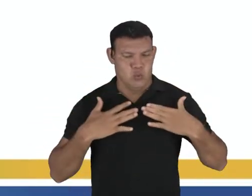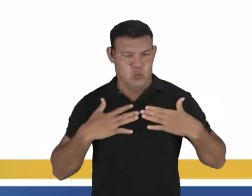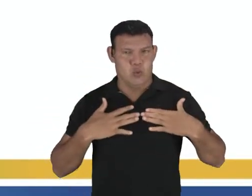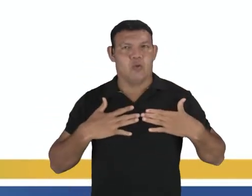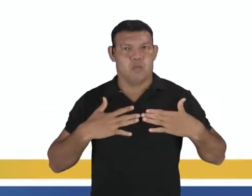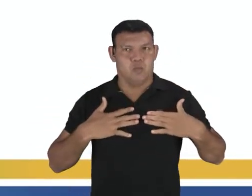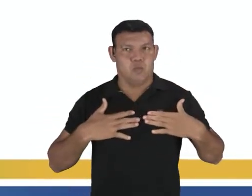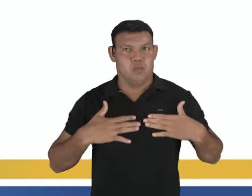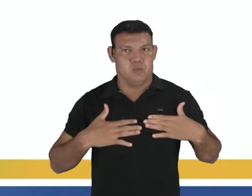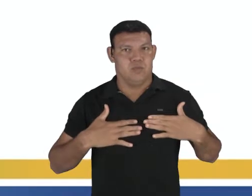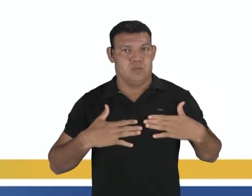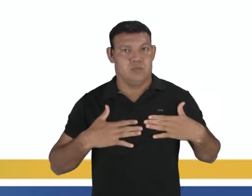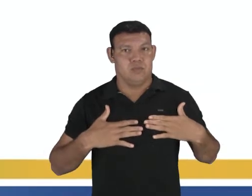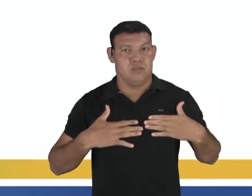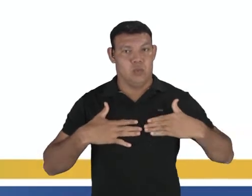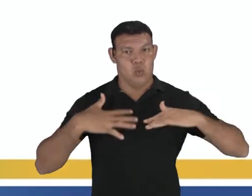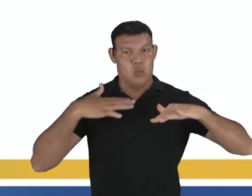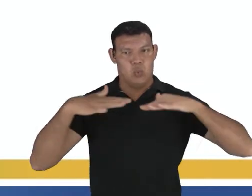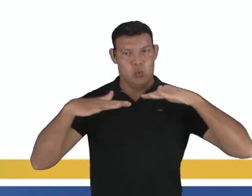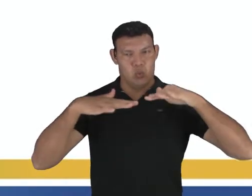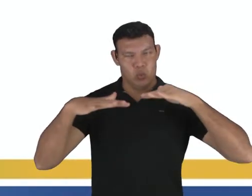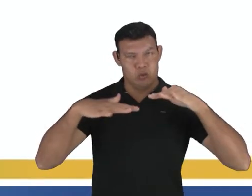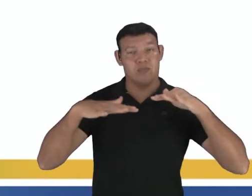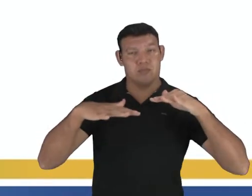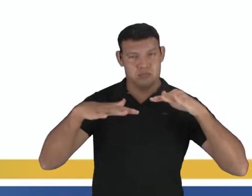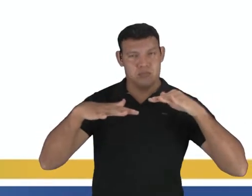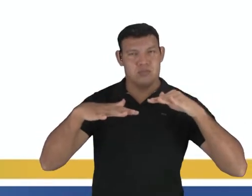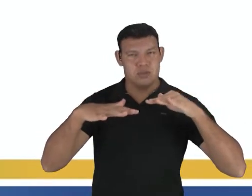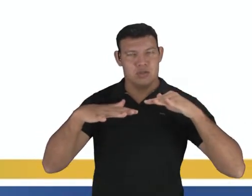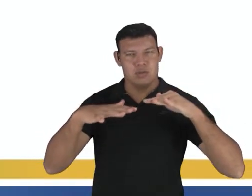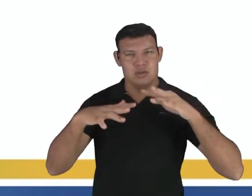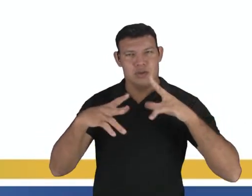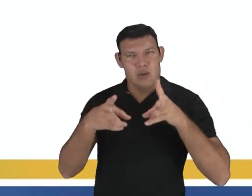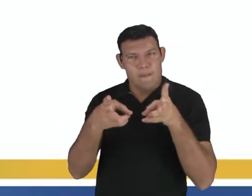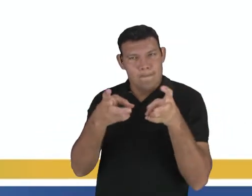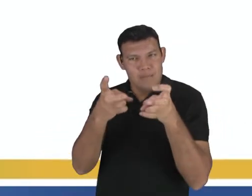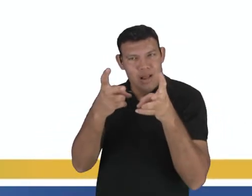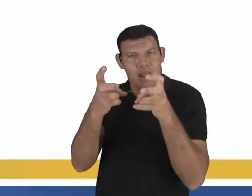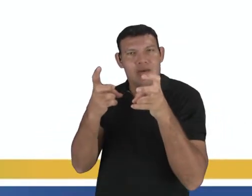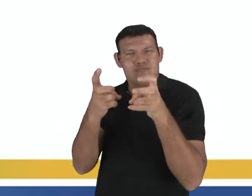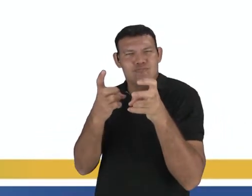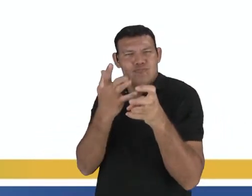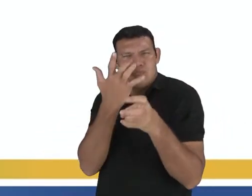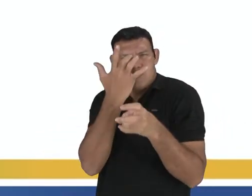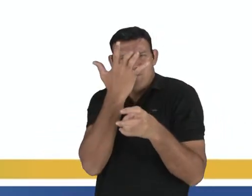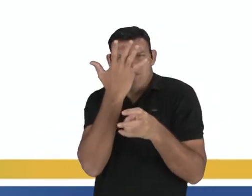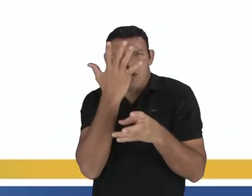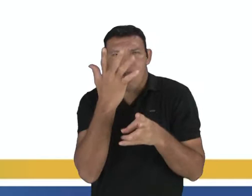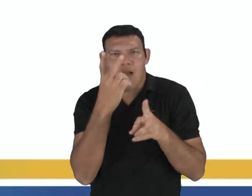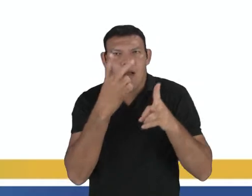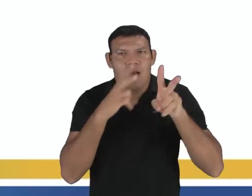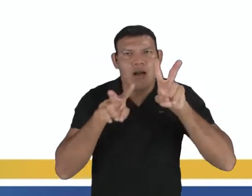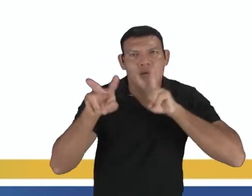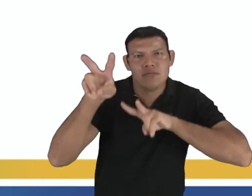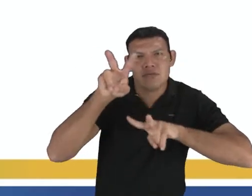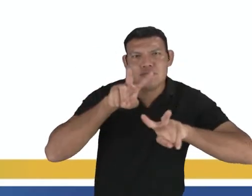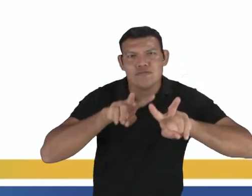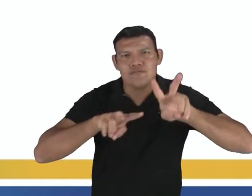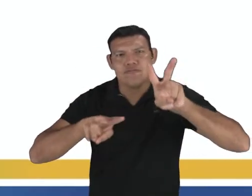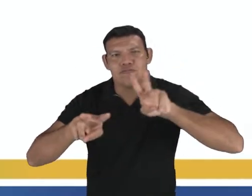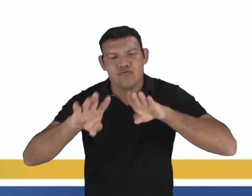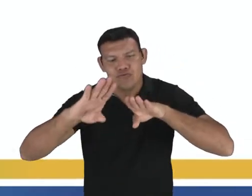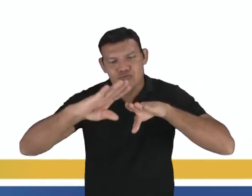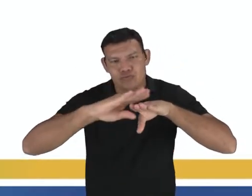ao corpo, de modo a que os seus movimentos possam ser apreciados com maior facilidade.